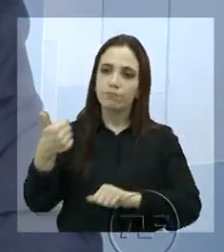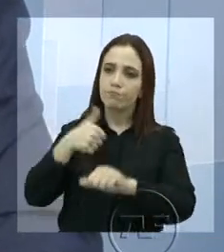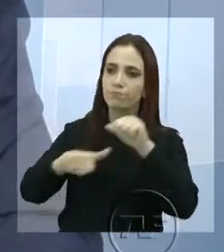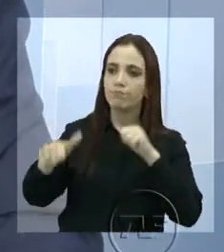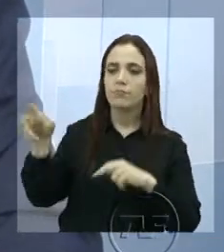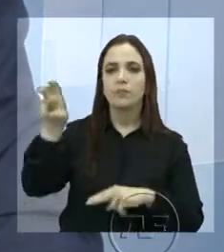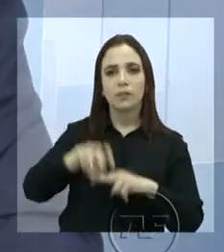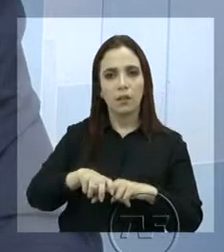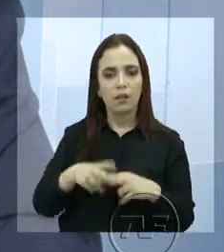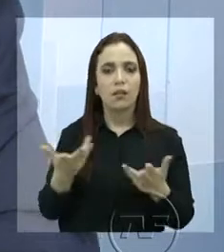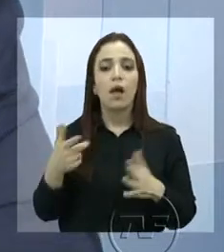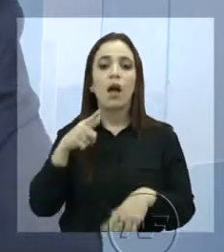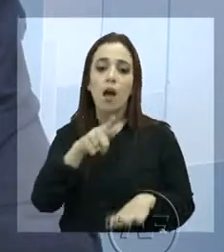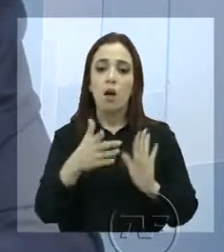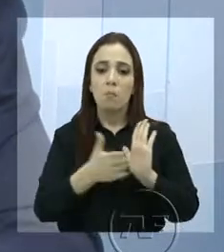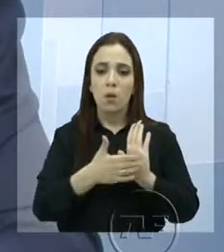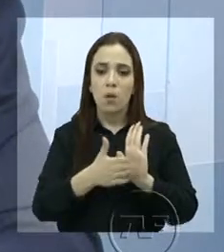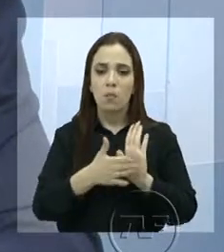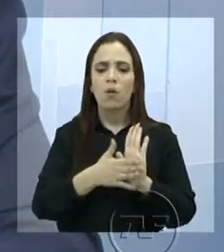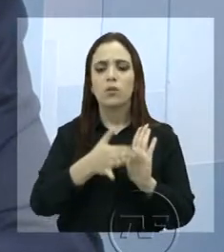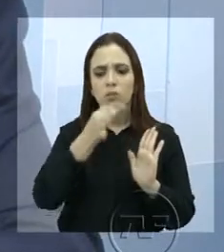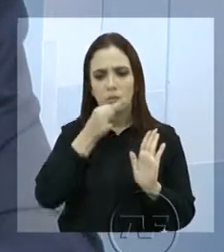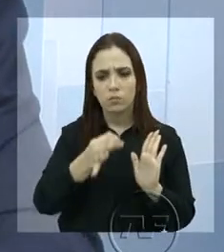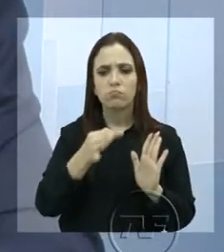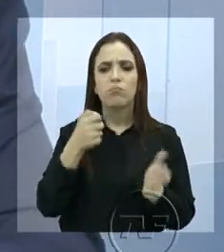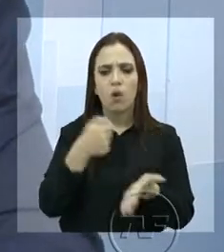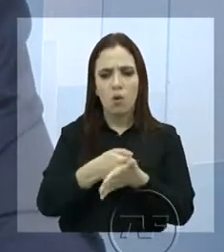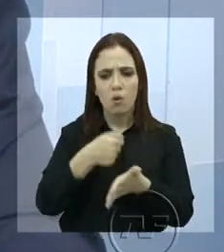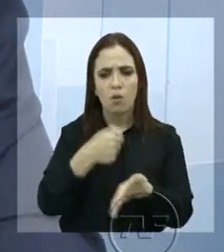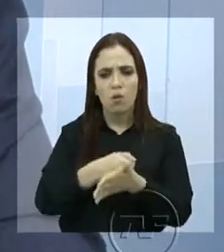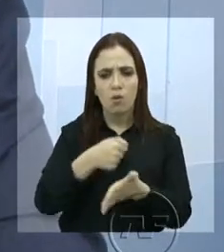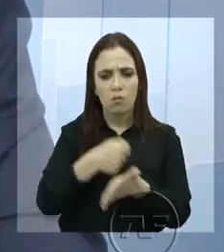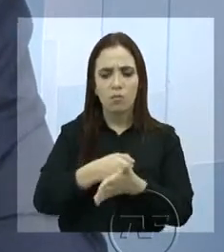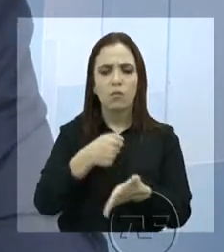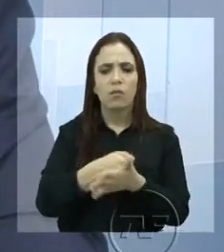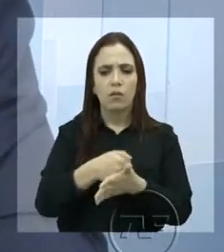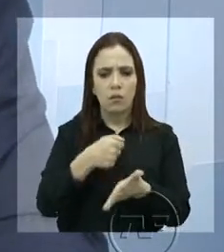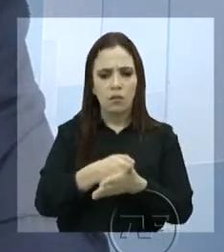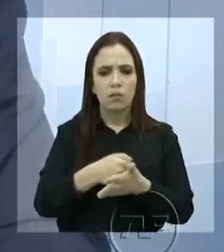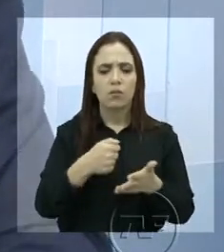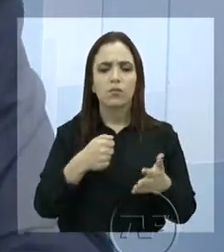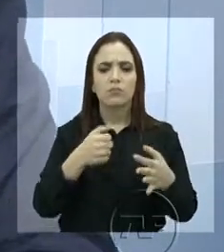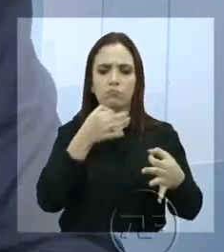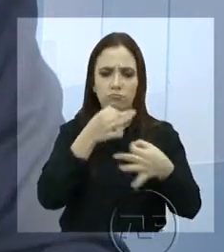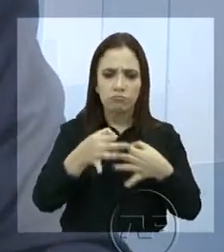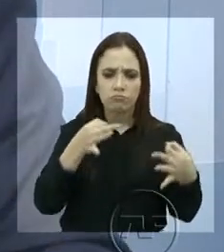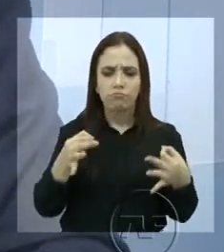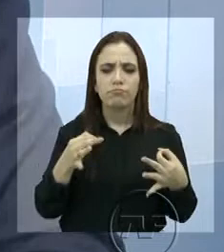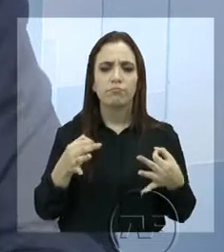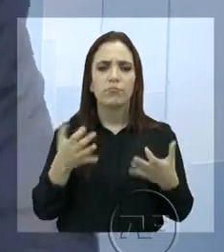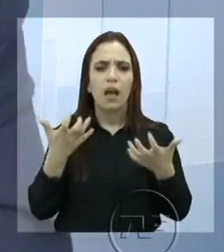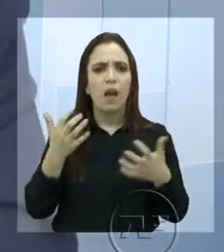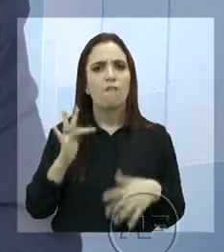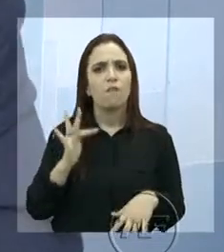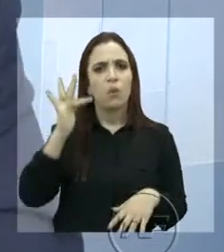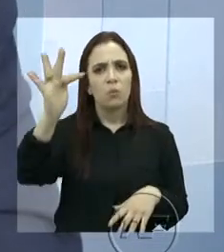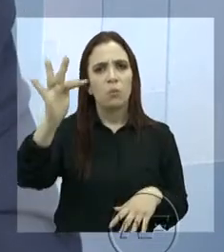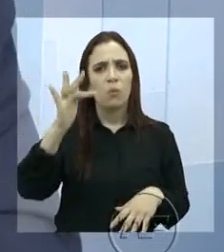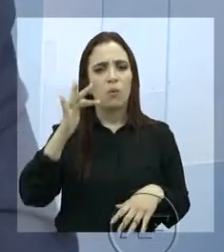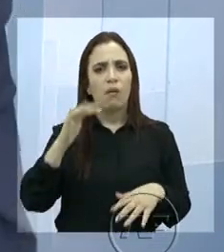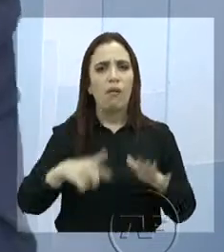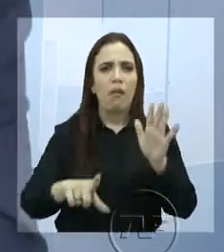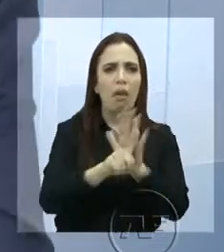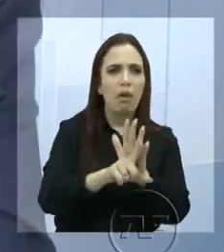pessoas. Então, essa proposta é para gerar um debate, é para gerar uma discussão. Esperamos que em algum tempo a gente não precise